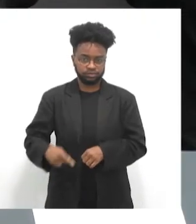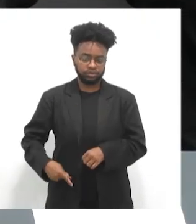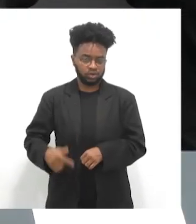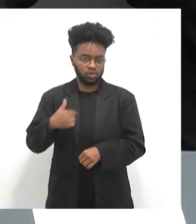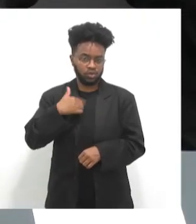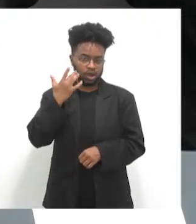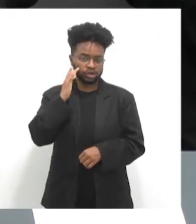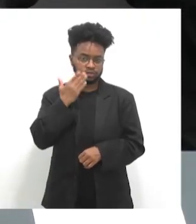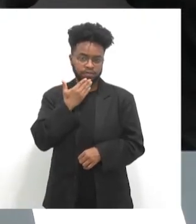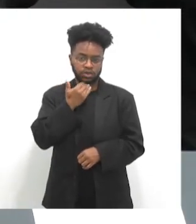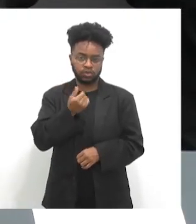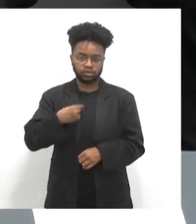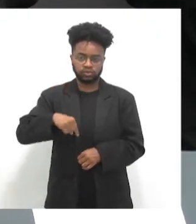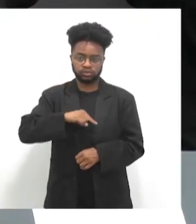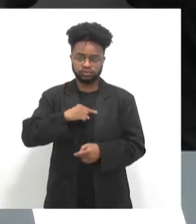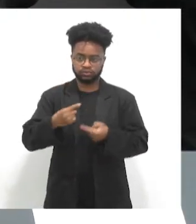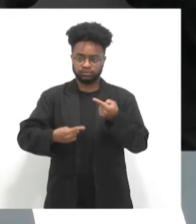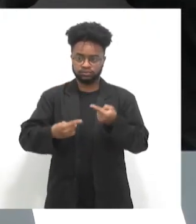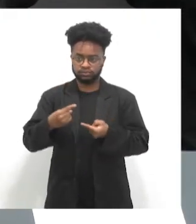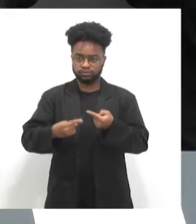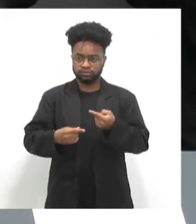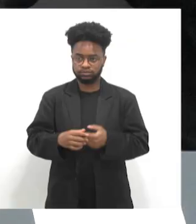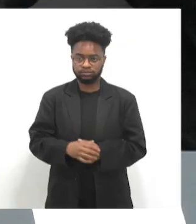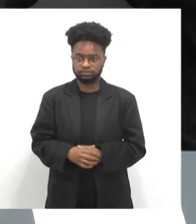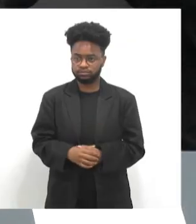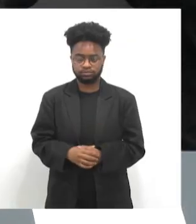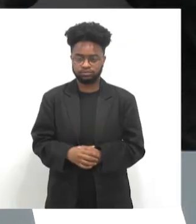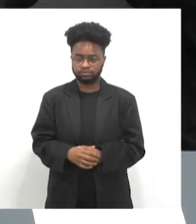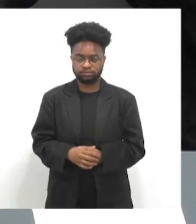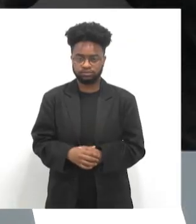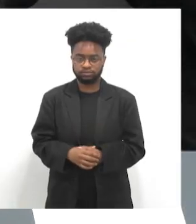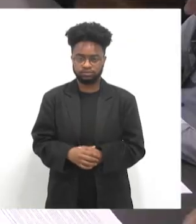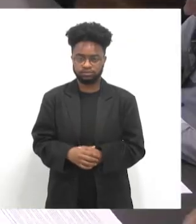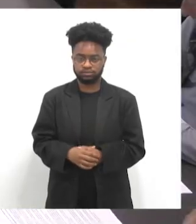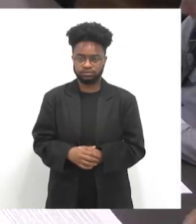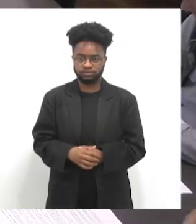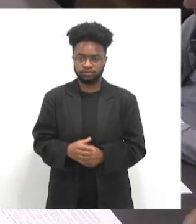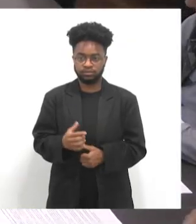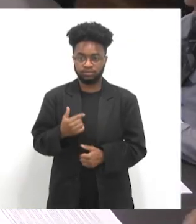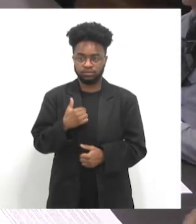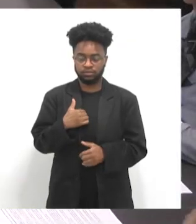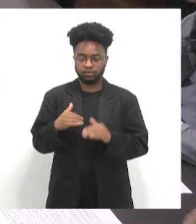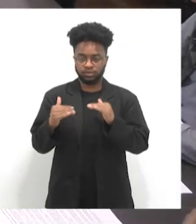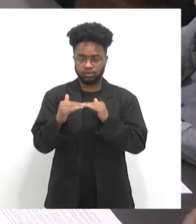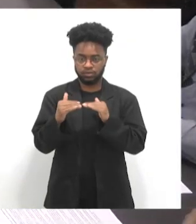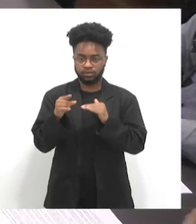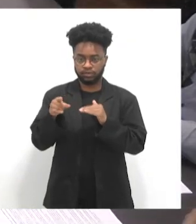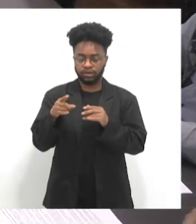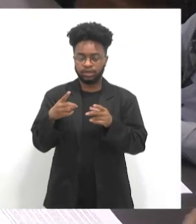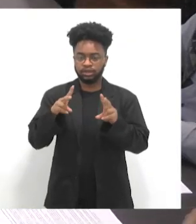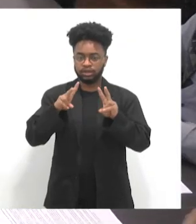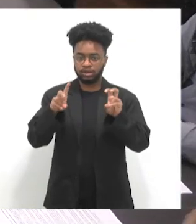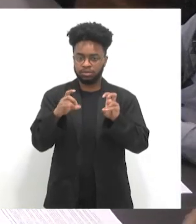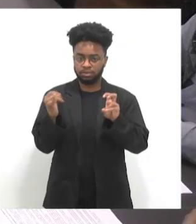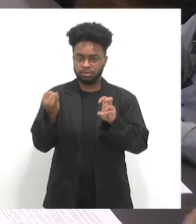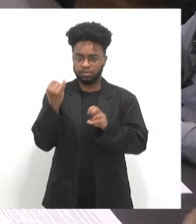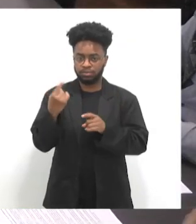discussão. Concordo com Vossa Excelência, acho que é muito pertinente, até porque